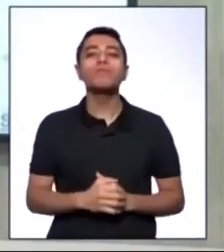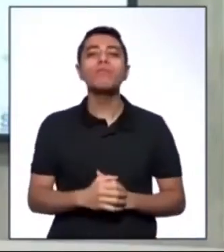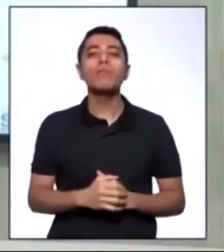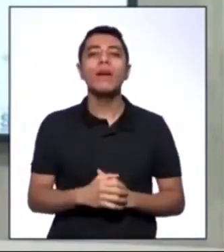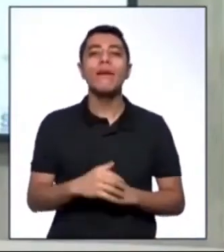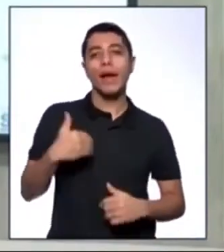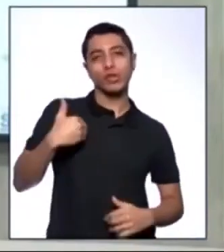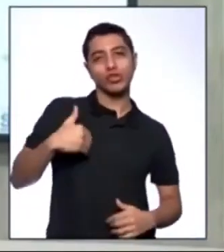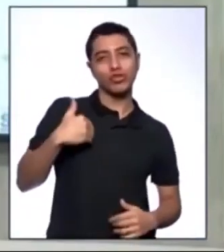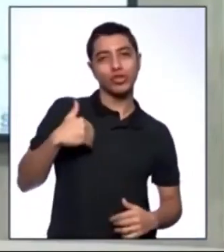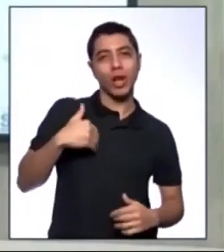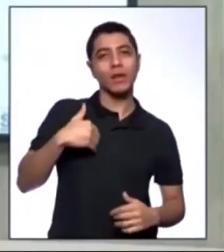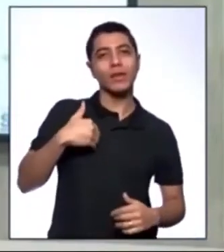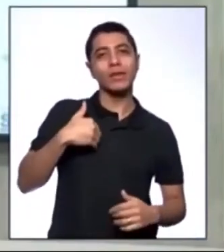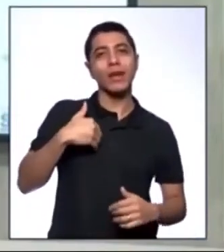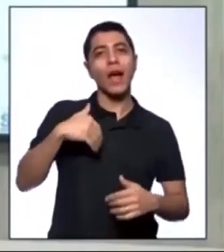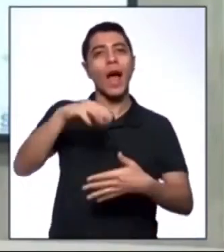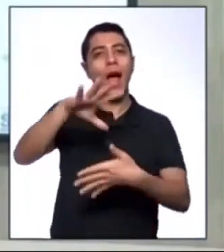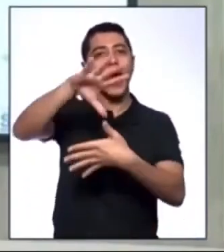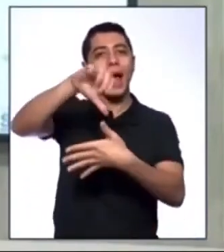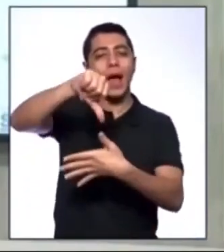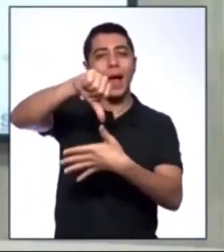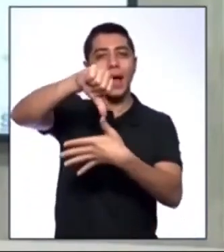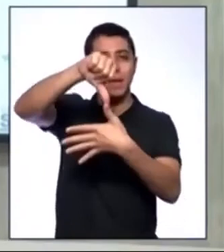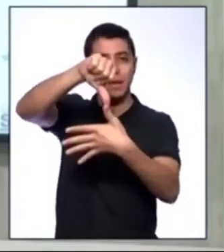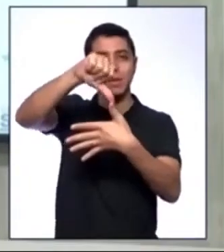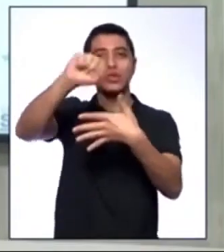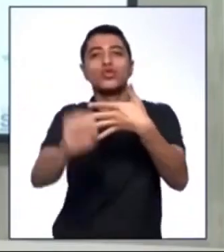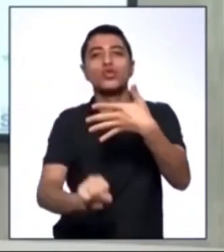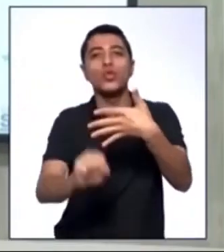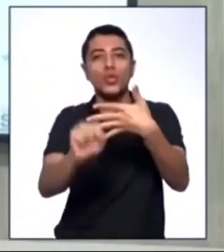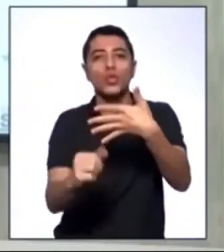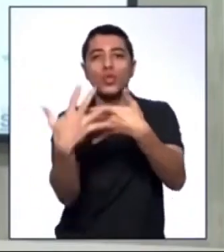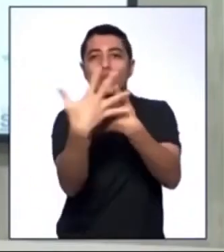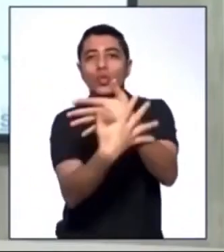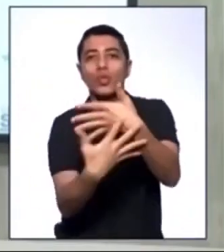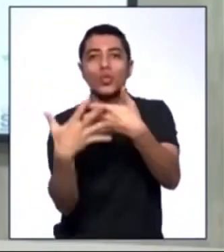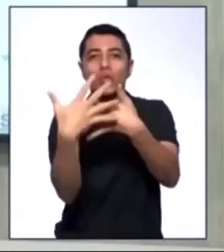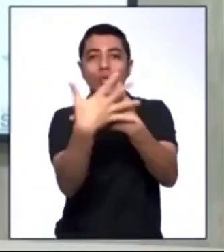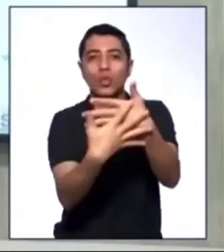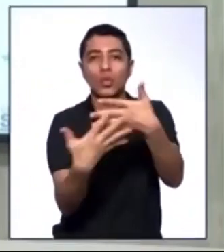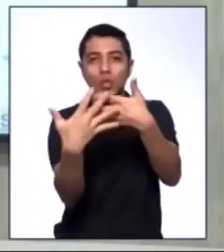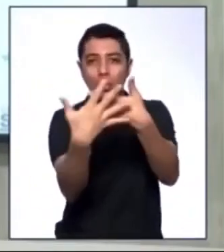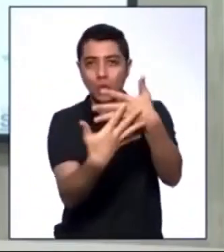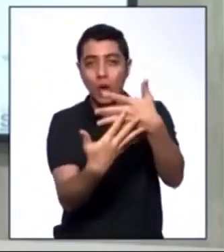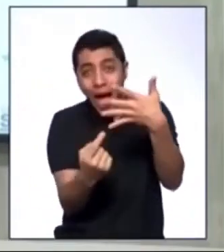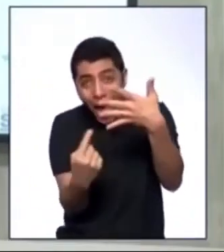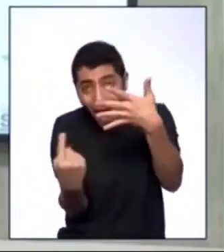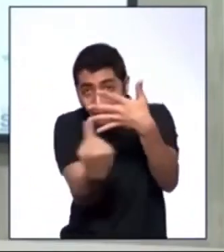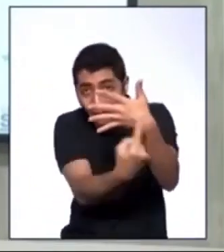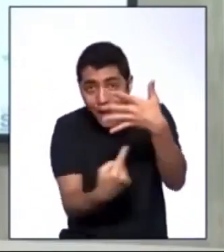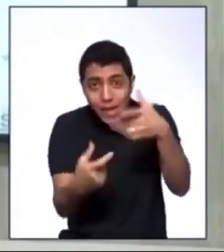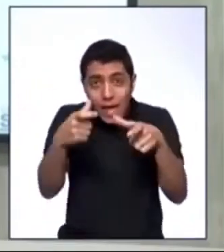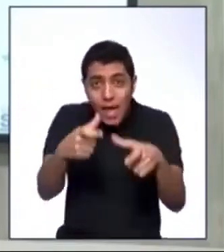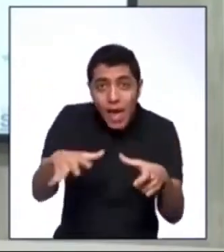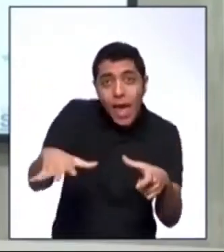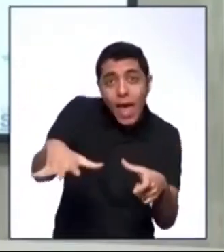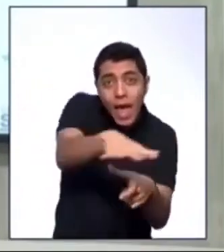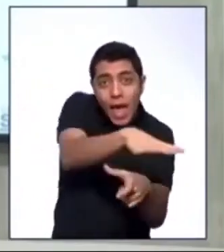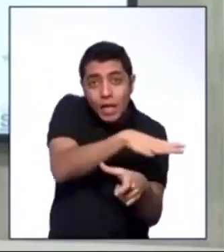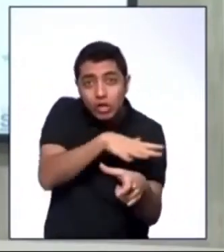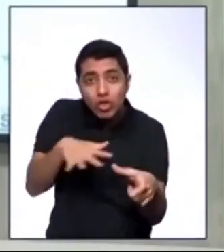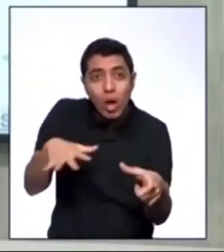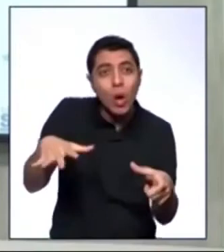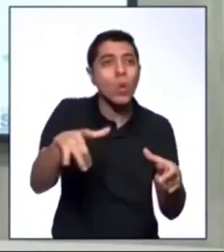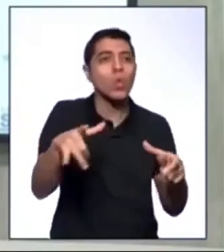região que tem um clima mais frio, vai ter uma interação com a atmosfera. Essa massa de ar é uma